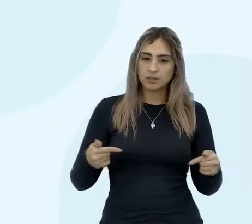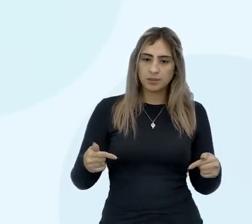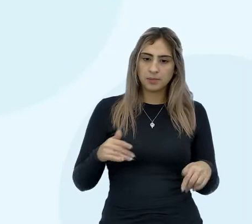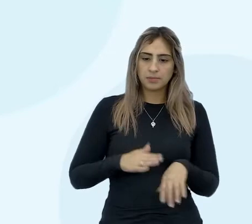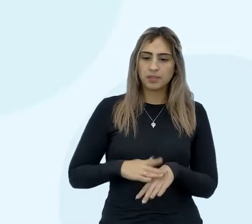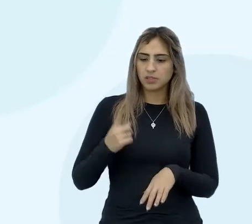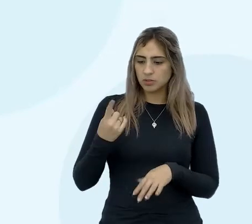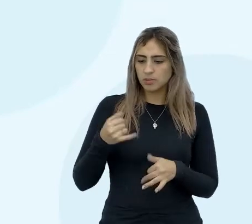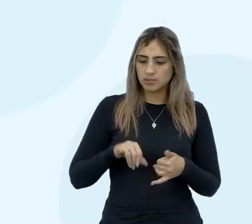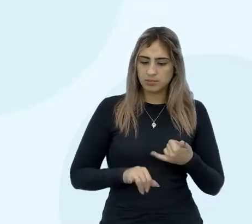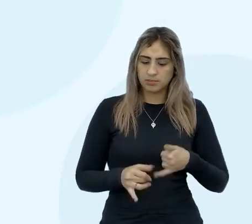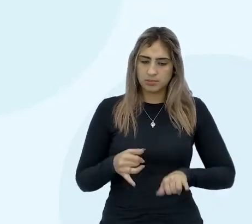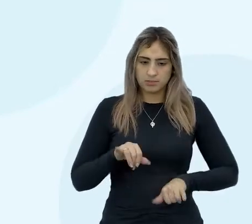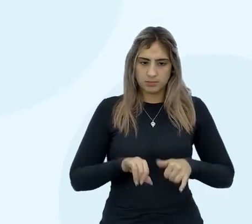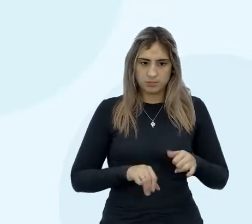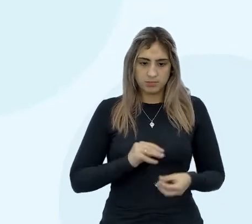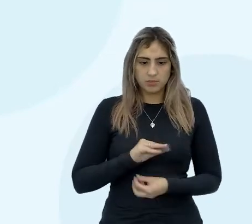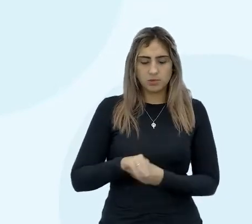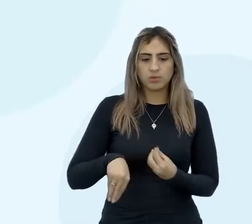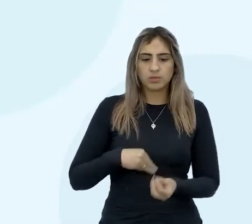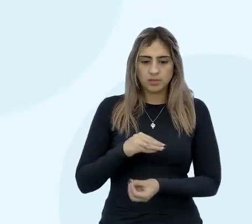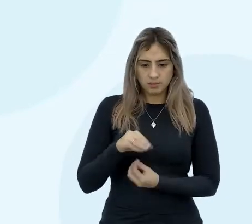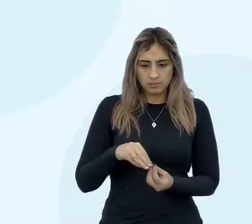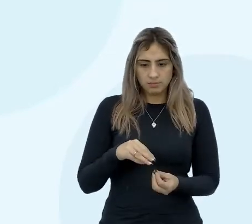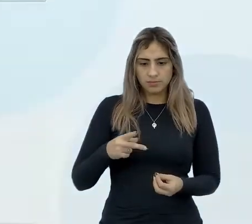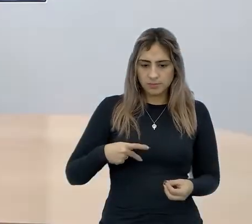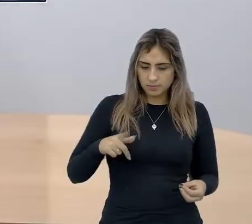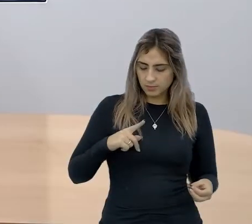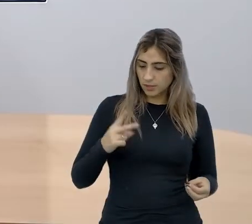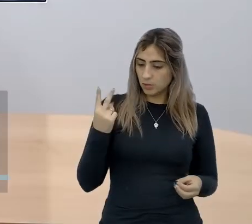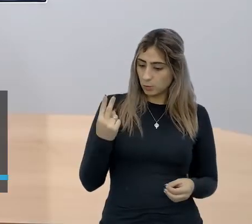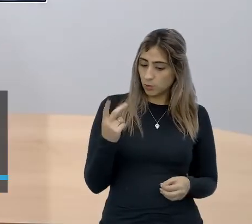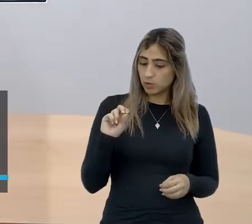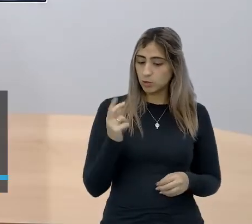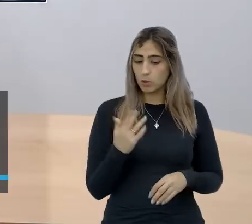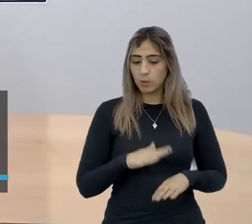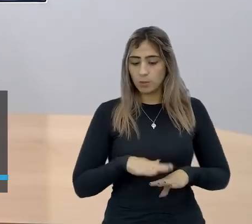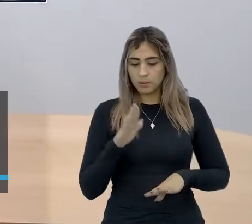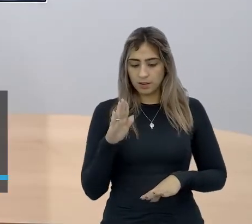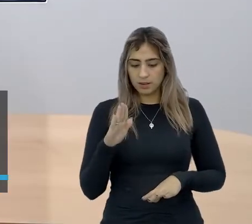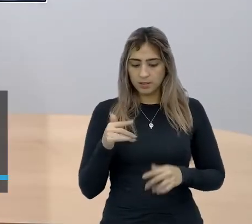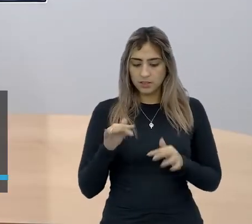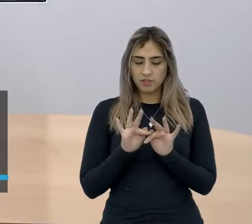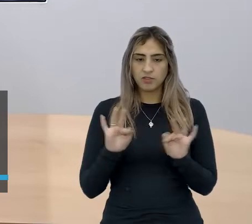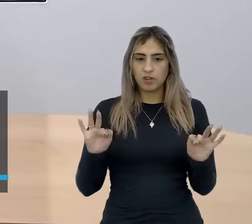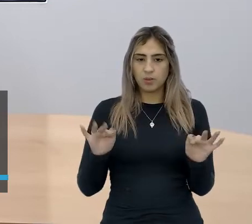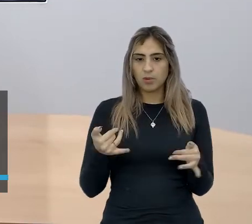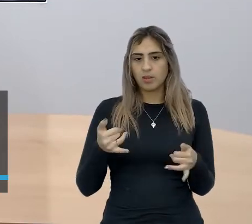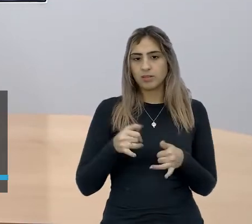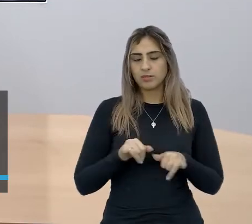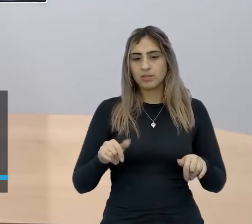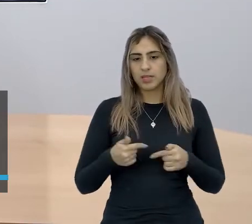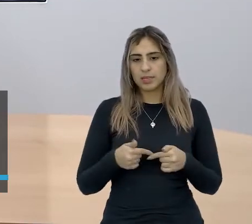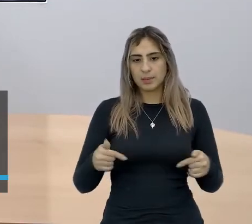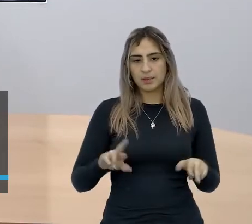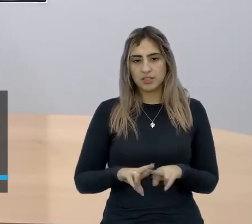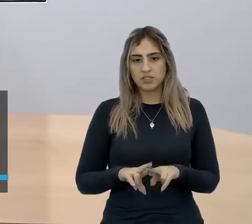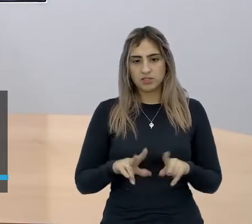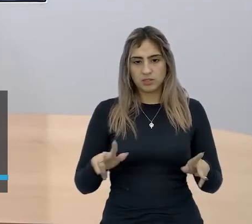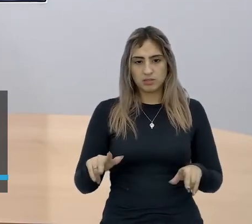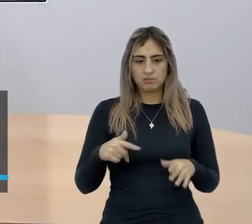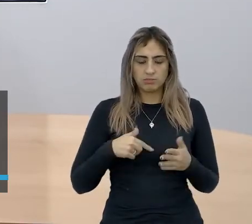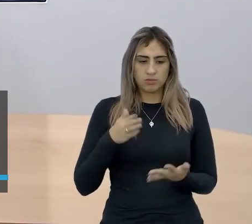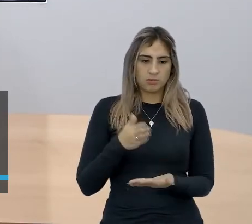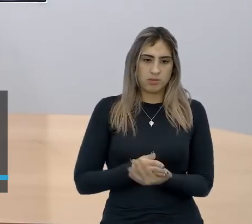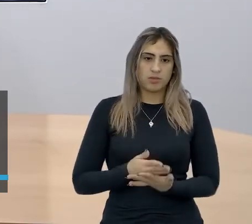uma substância ali misturada, né? Você tem duas ou mais fórmulas químicas diferentes ali no